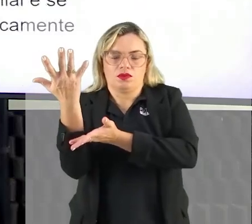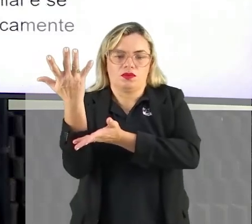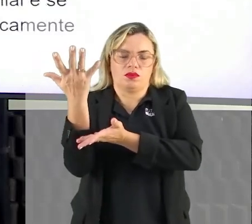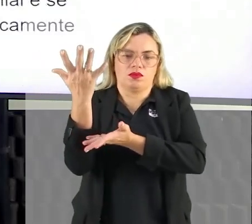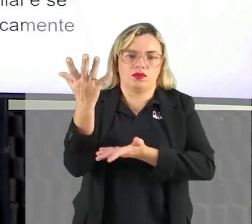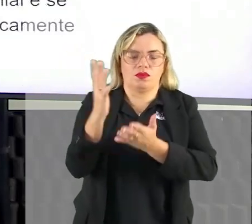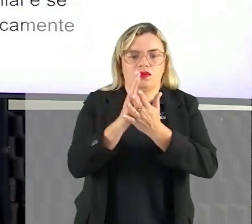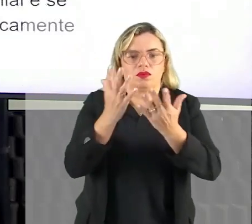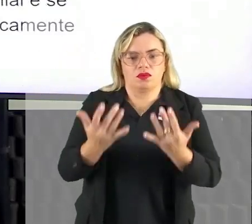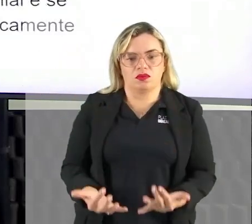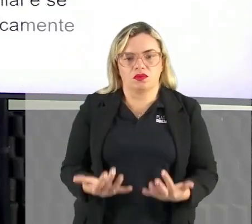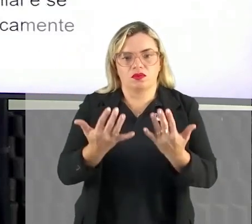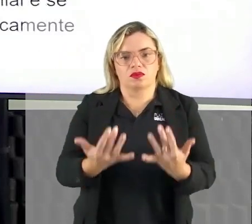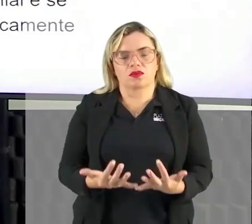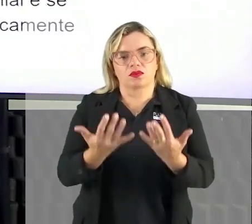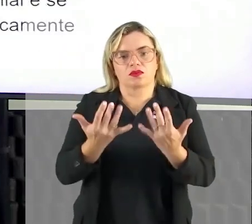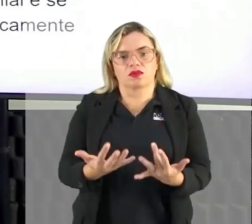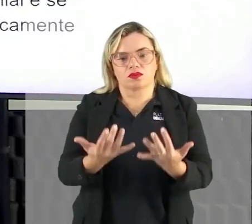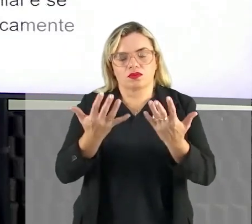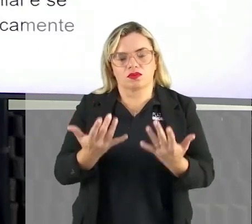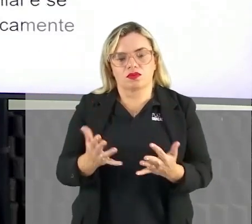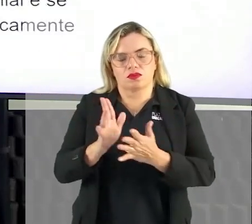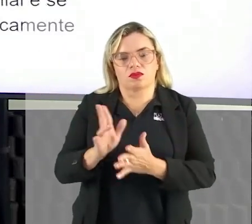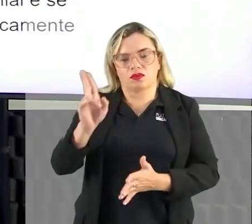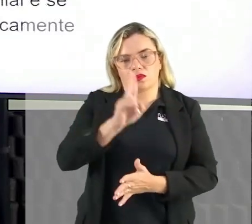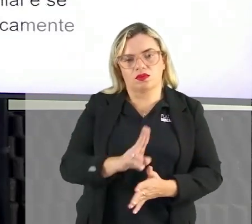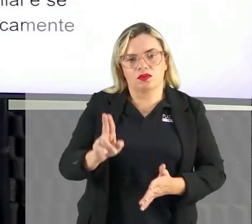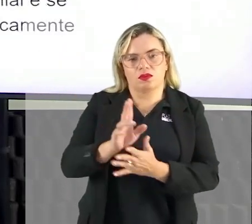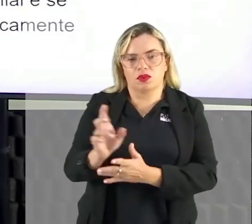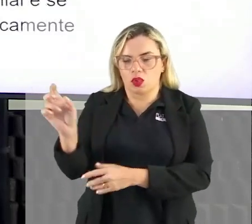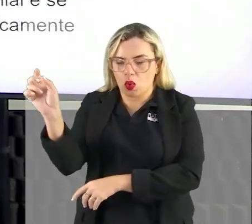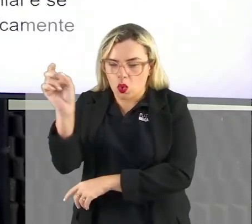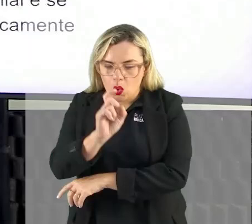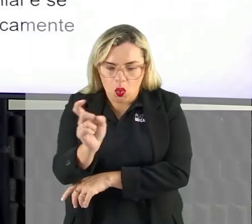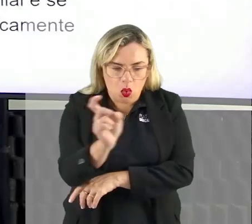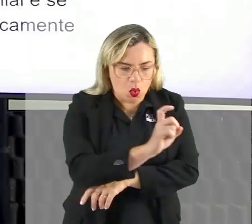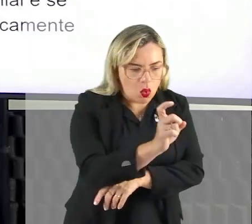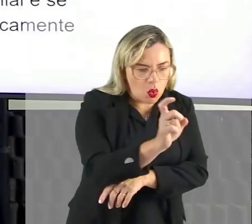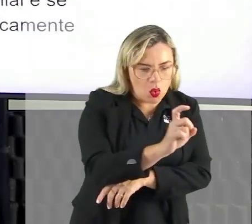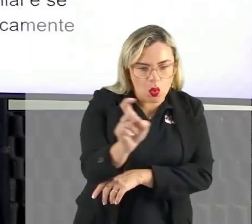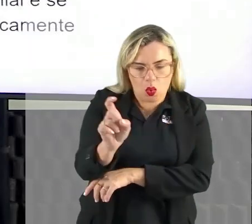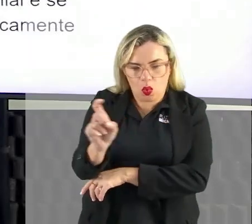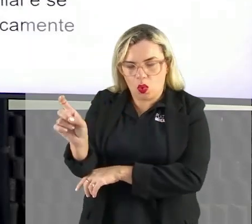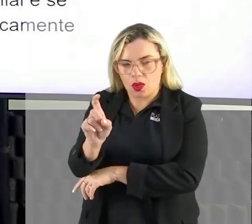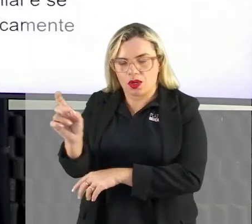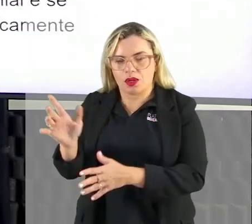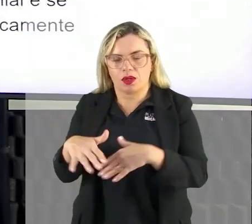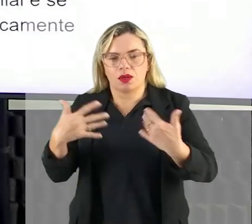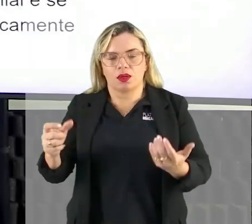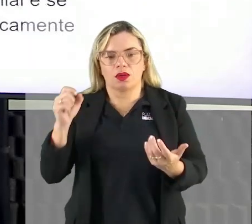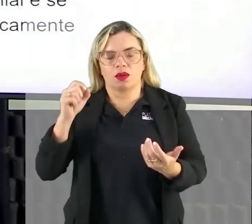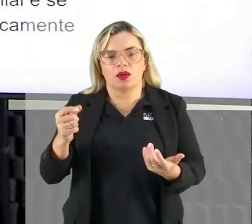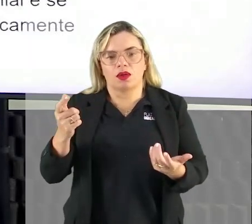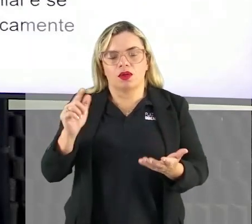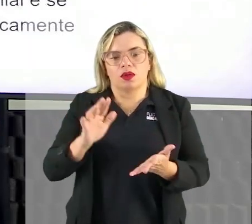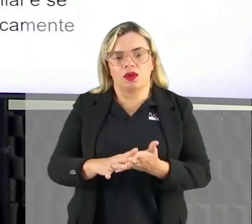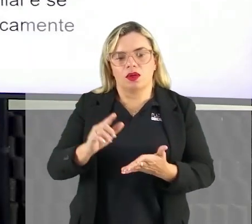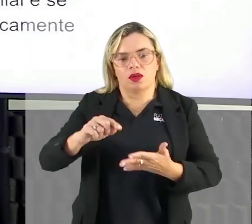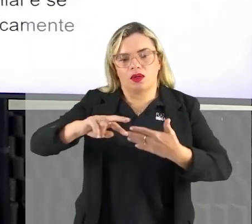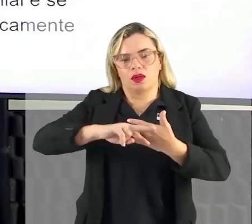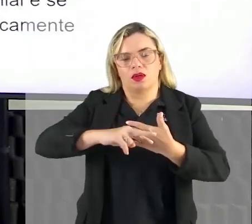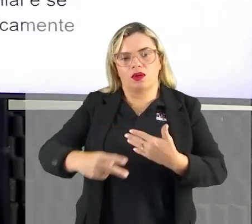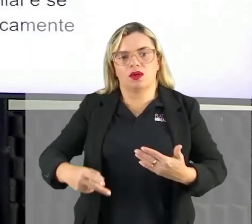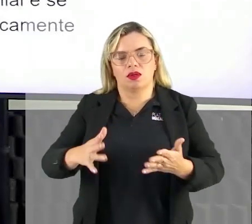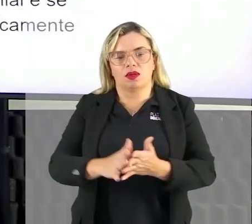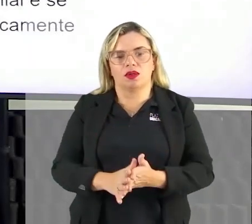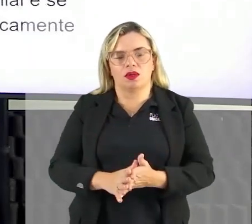as queimadas, o uso de agrotóxicos, né? Então, tudo isso tem levado à extinção de espécies.